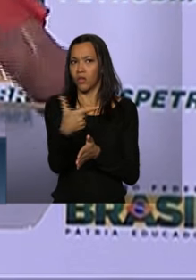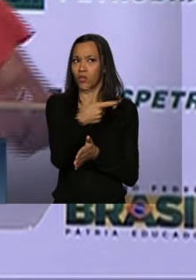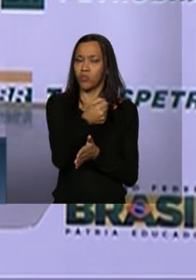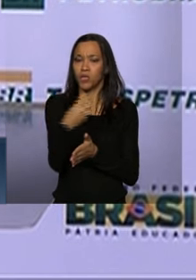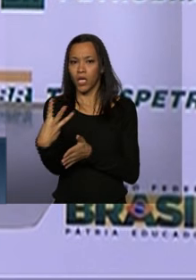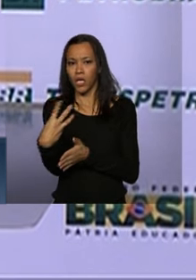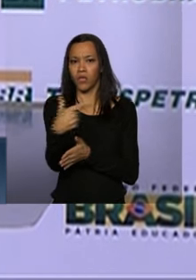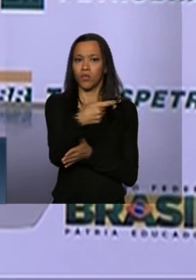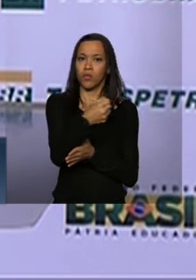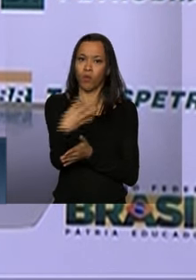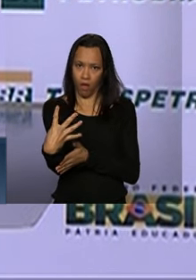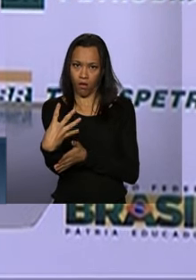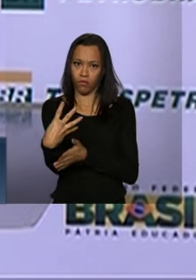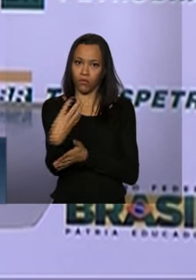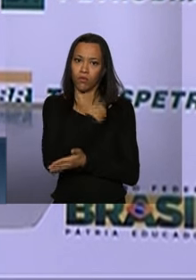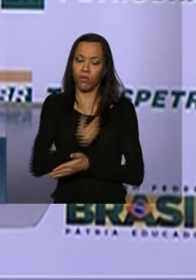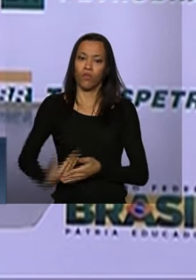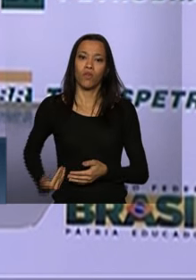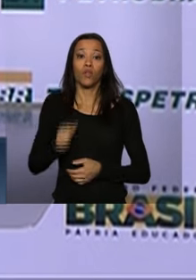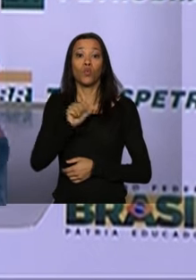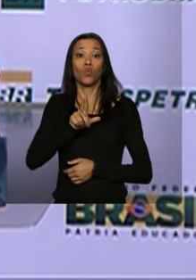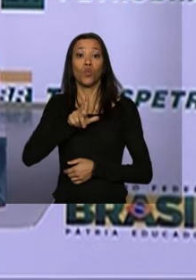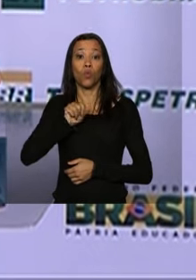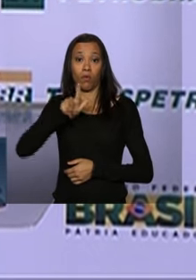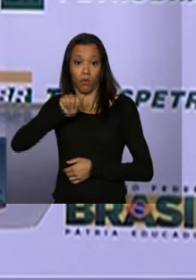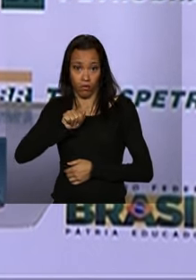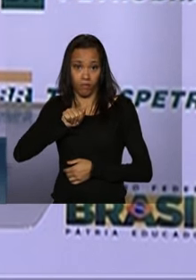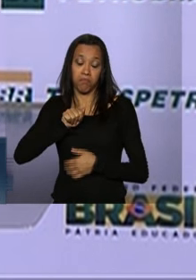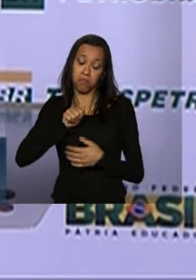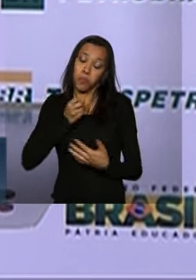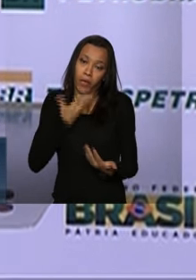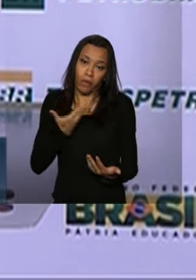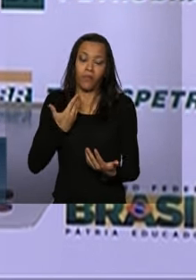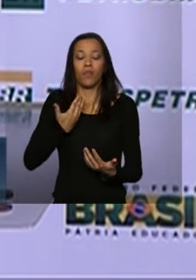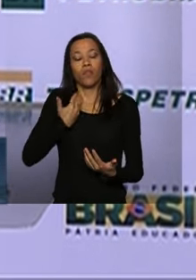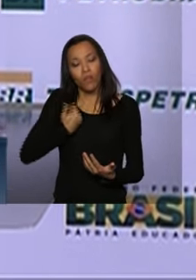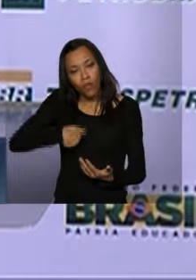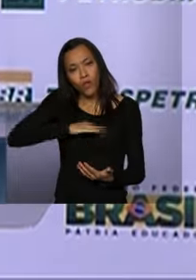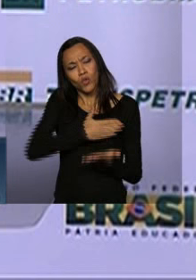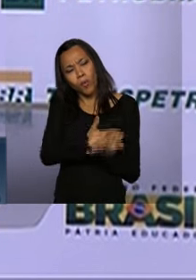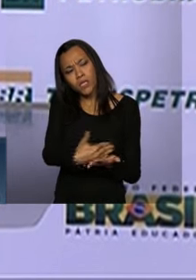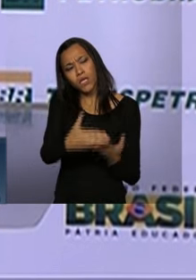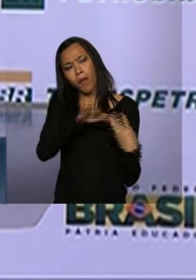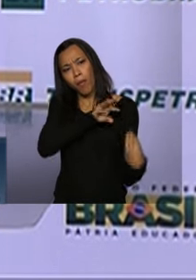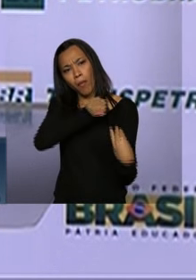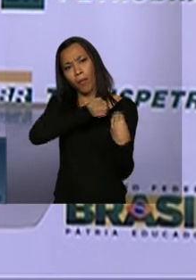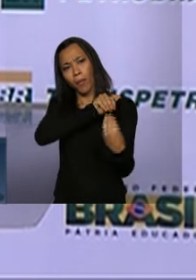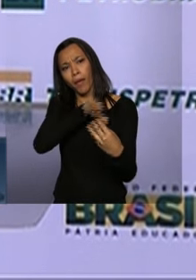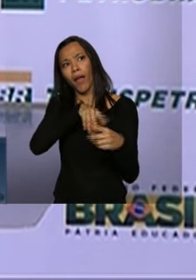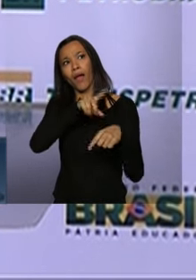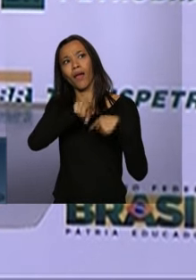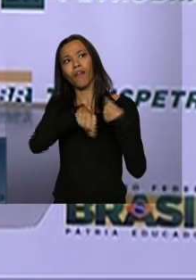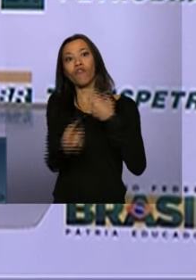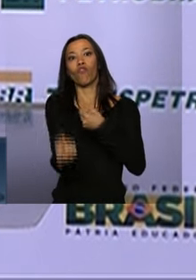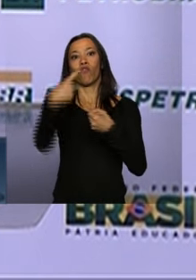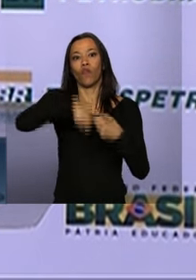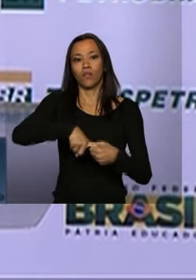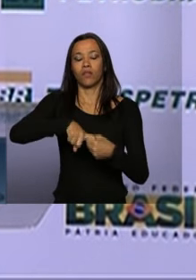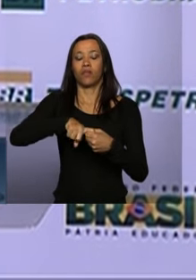e 2004. Pois muito bem, nós começamos a construir a indústria